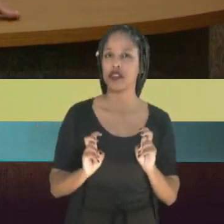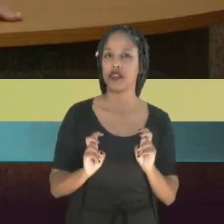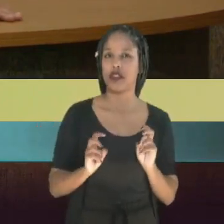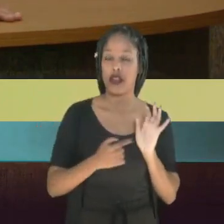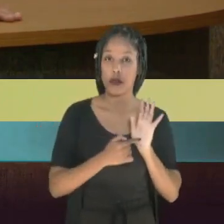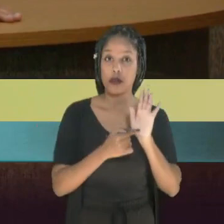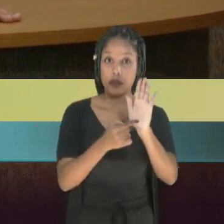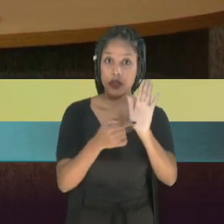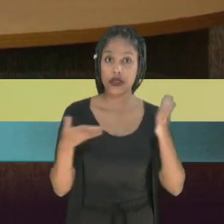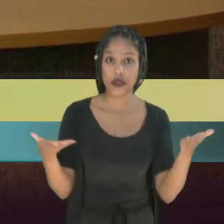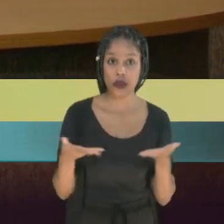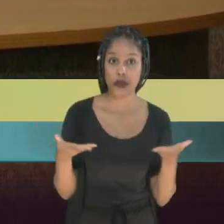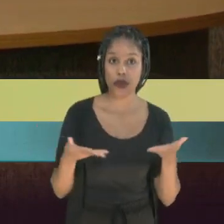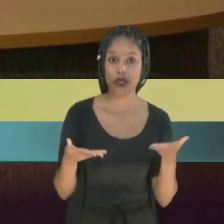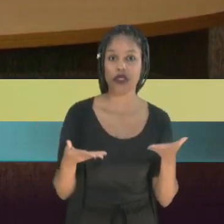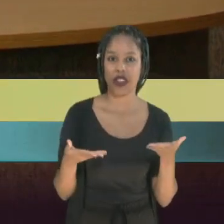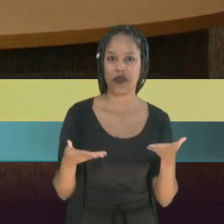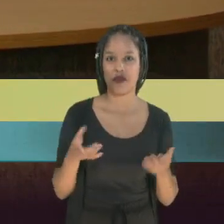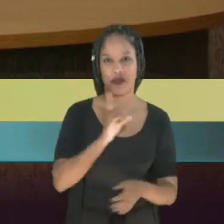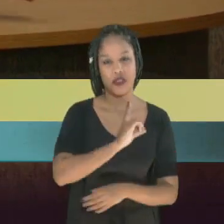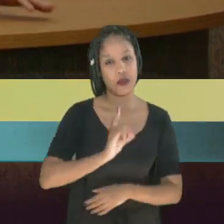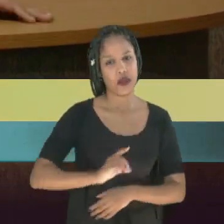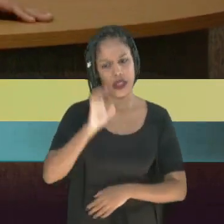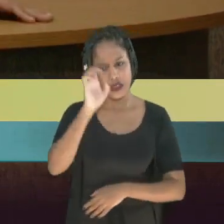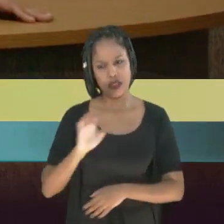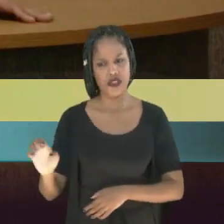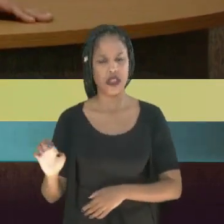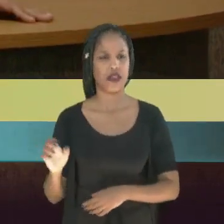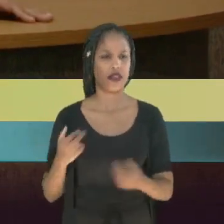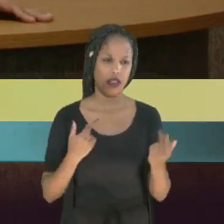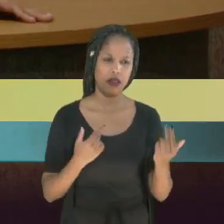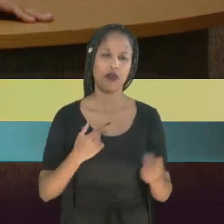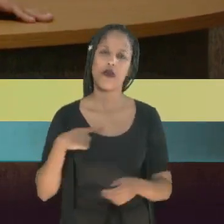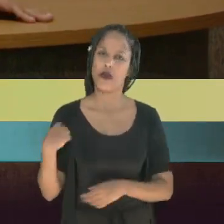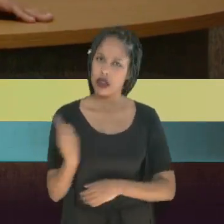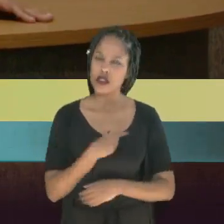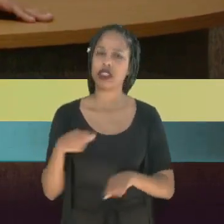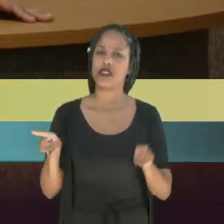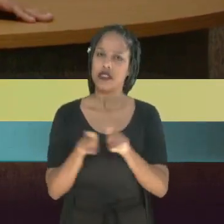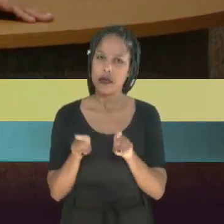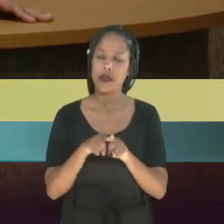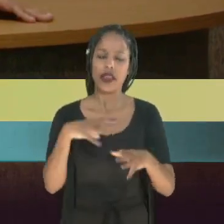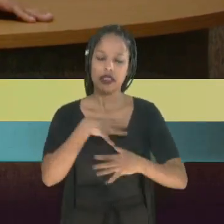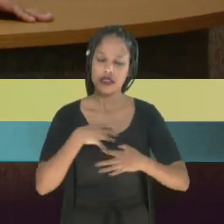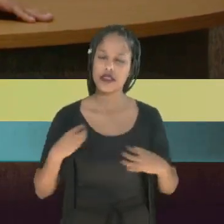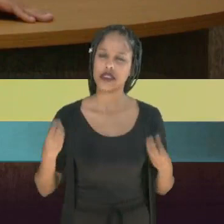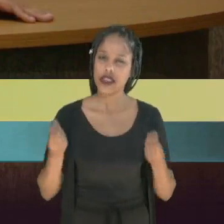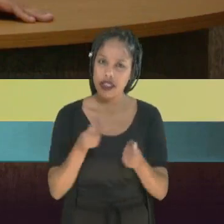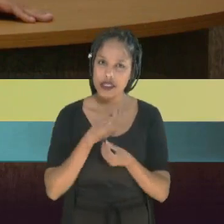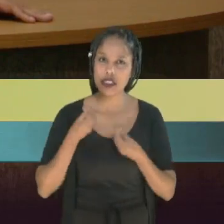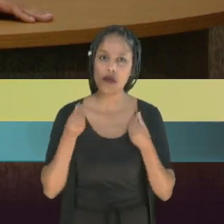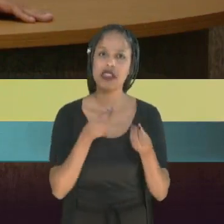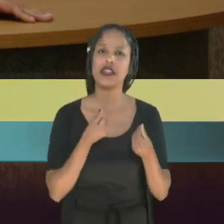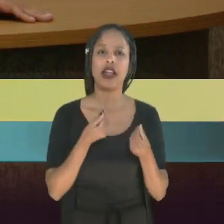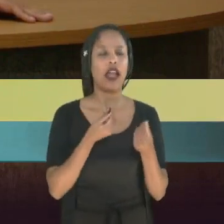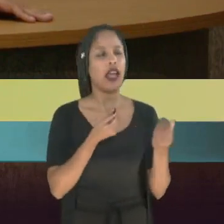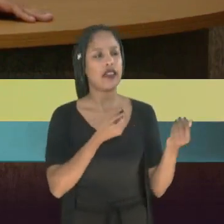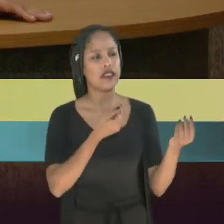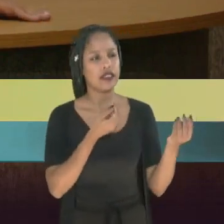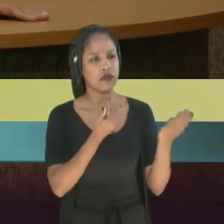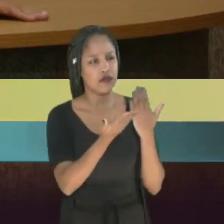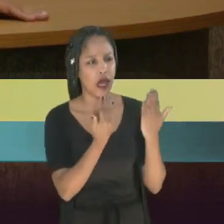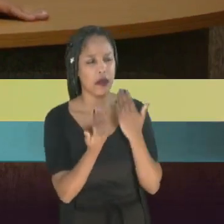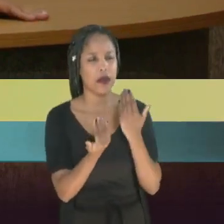aqui por deputados da esquerda, como nós também temos a sensibilidade de escutar e